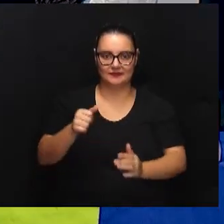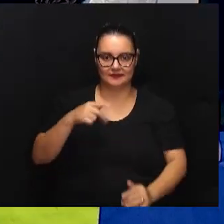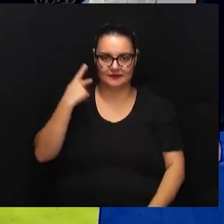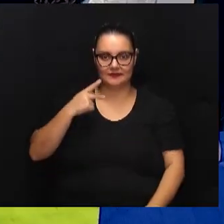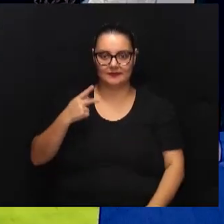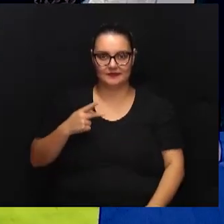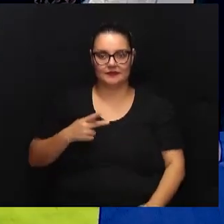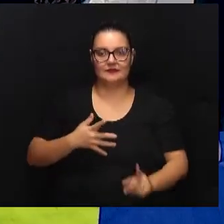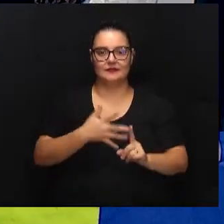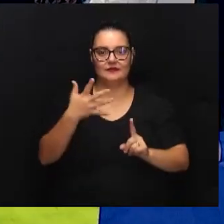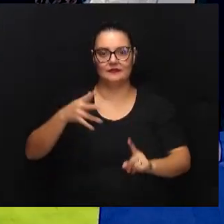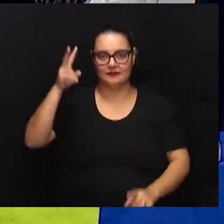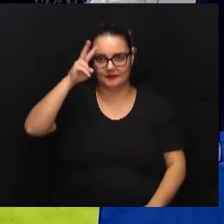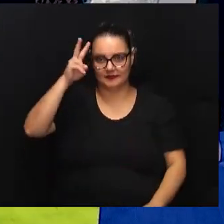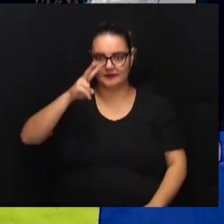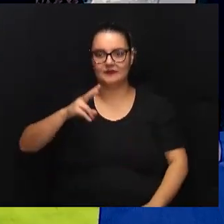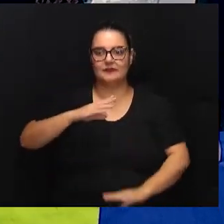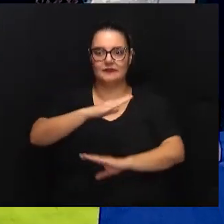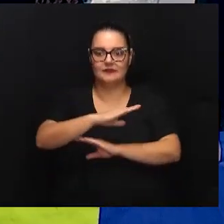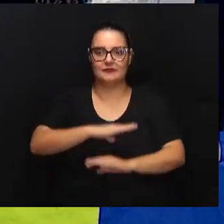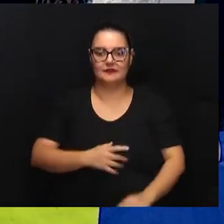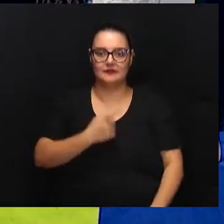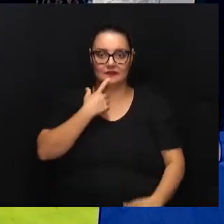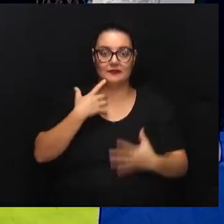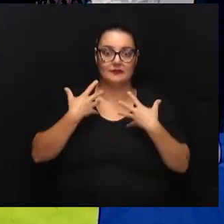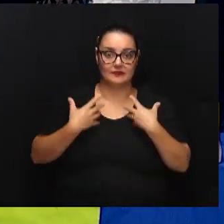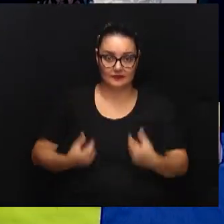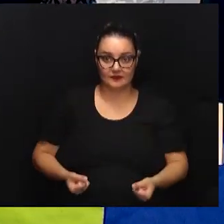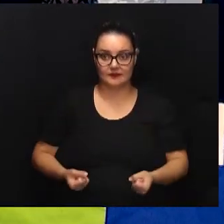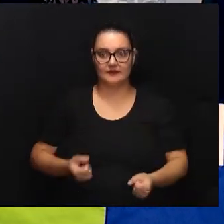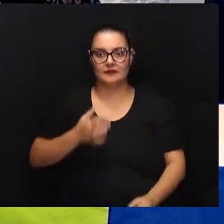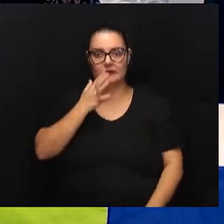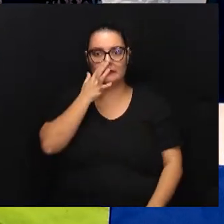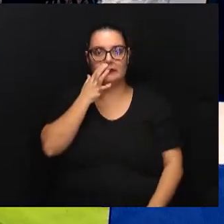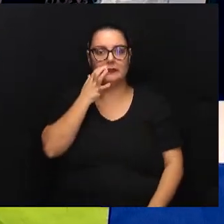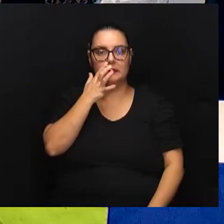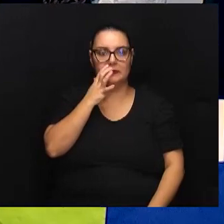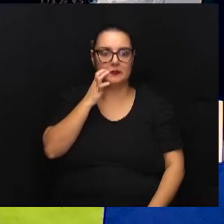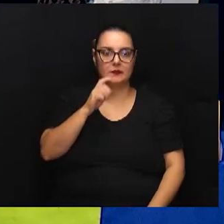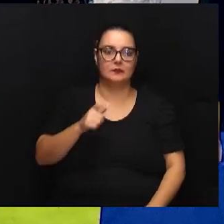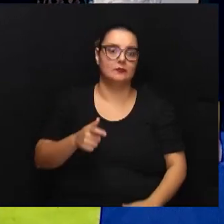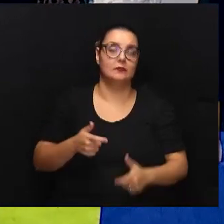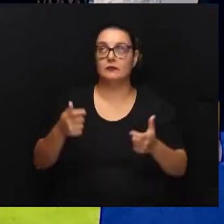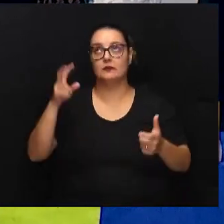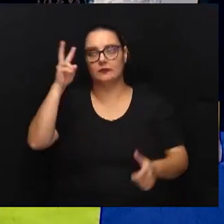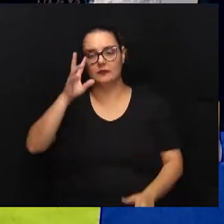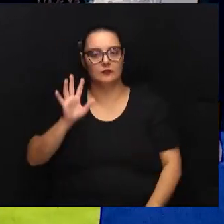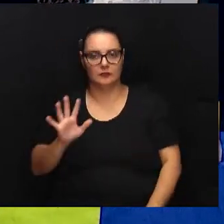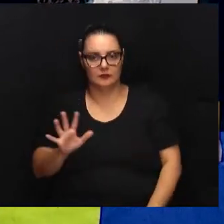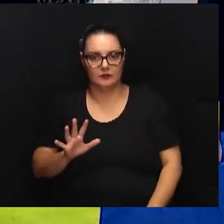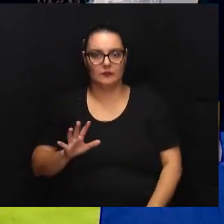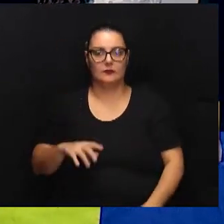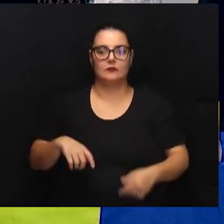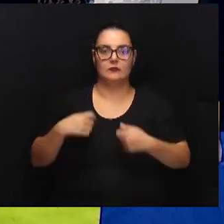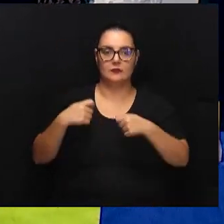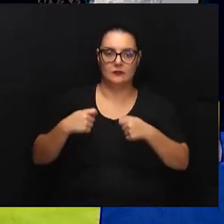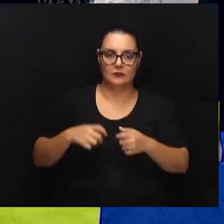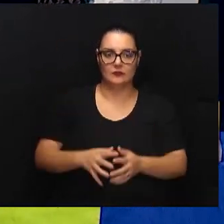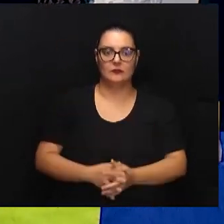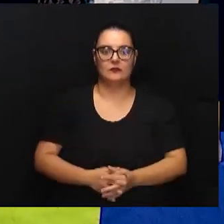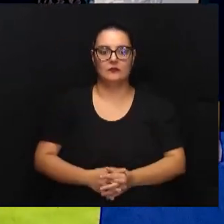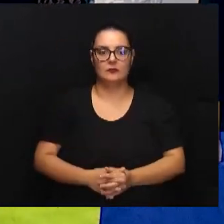dizer que eu sou a primeira vereadora assumidamente LGBT da história da Câmara de Campinas, e isso não é um grande fato. Isso,